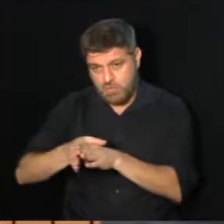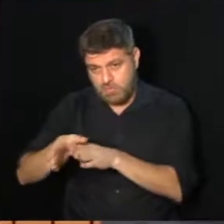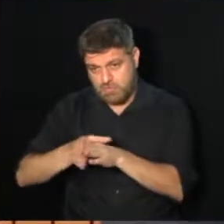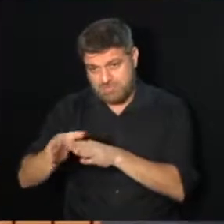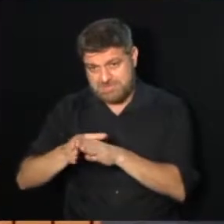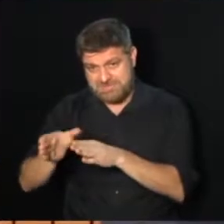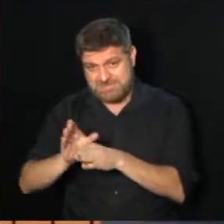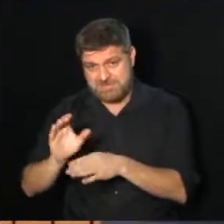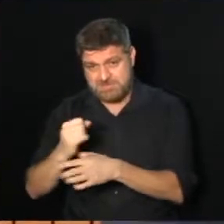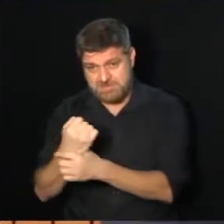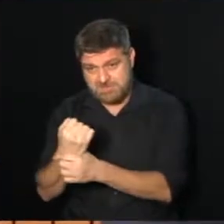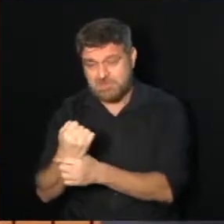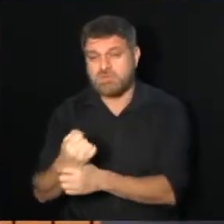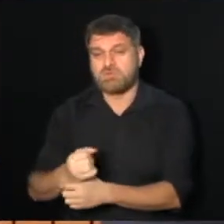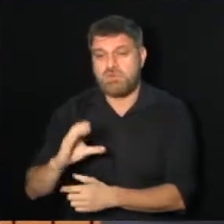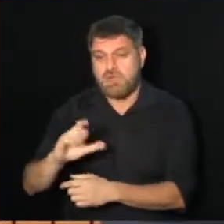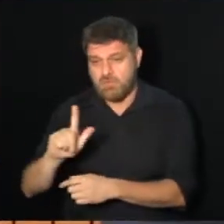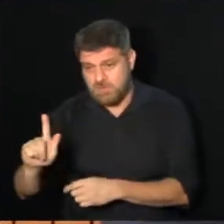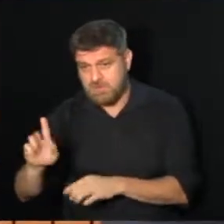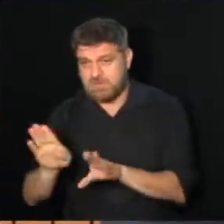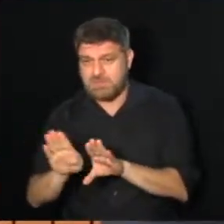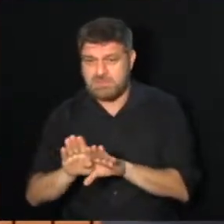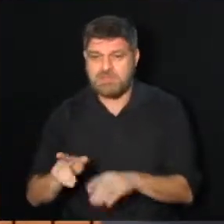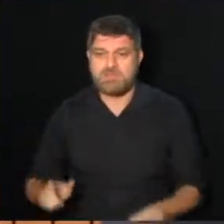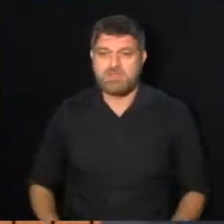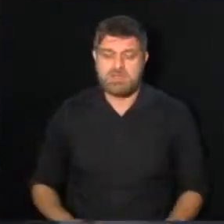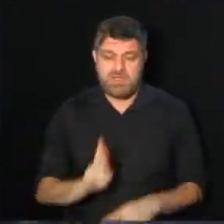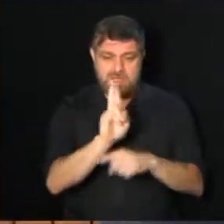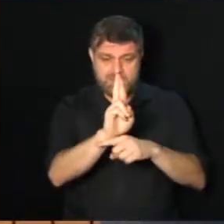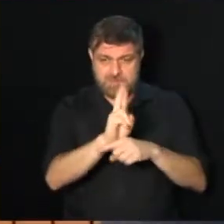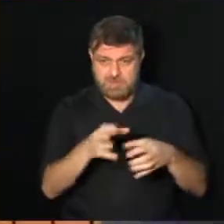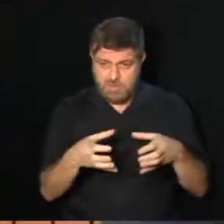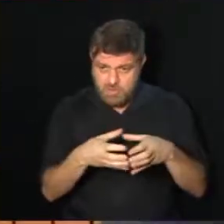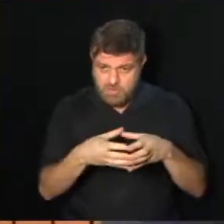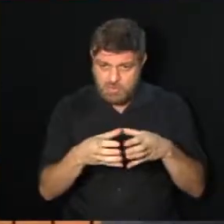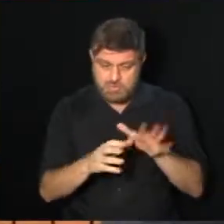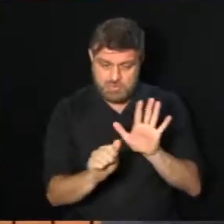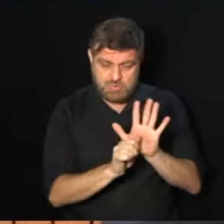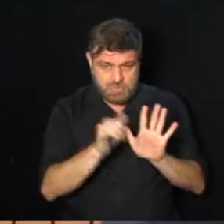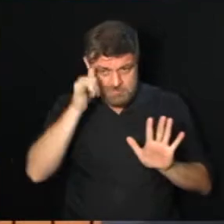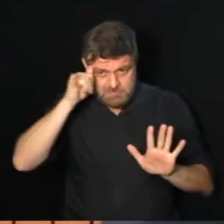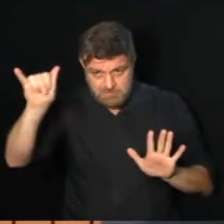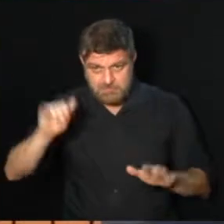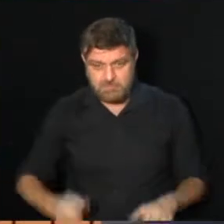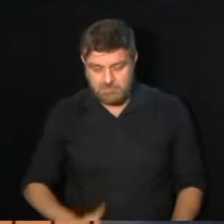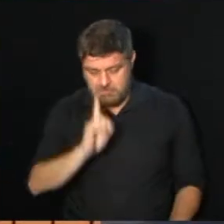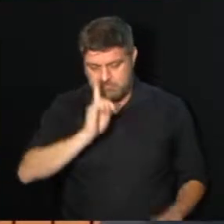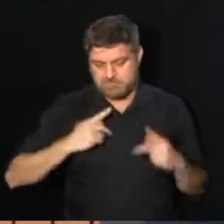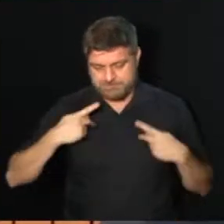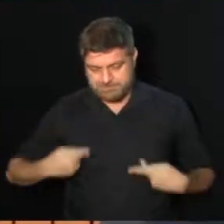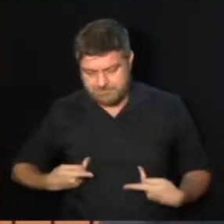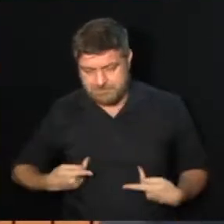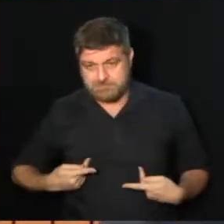Martins, coordenadora de Prevenção ao Uso de Drogas, Secretaria Municipal de Ação Social, Direitos Humanos e Pessoa com